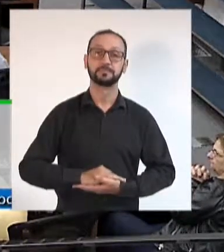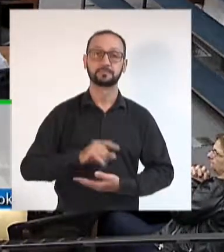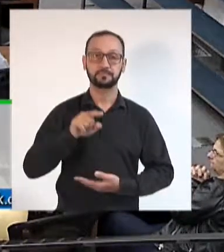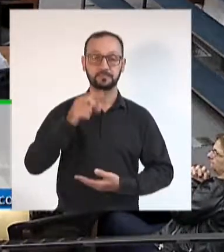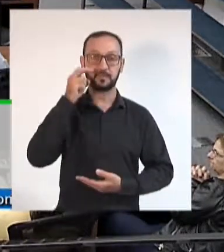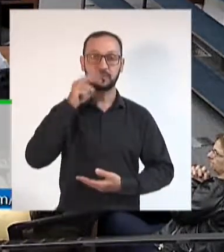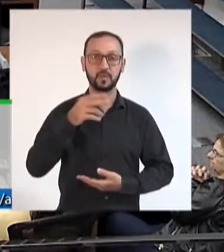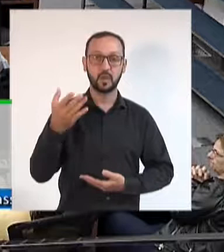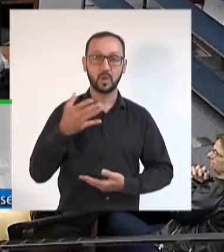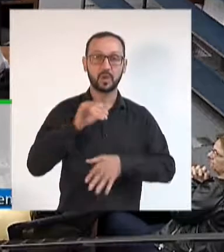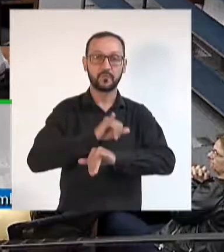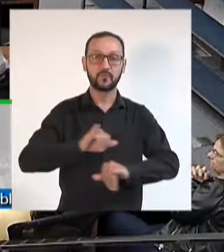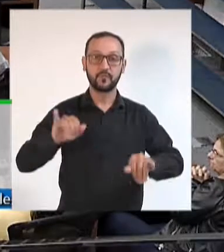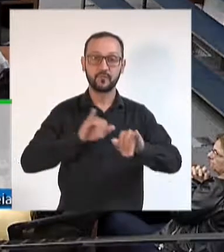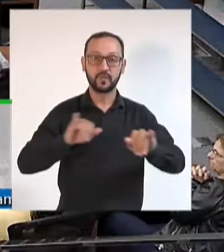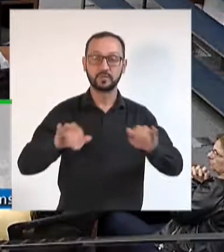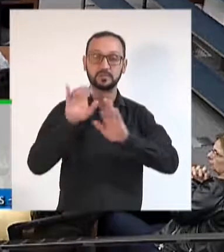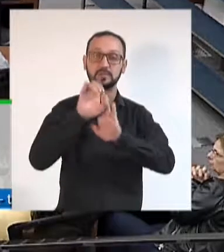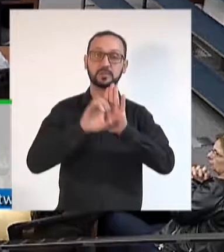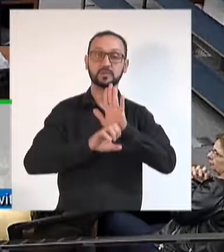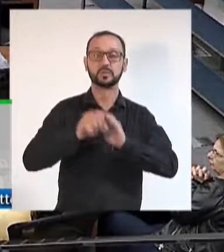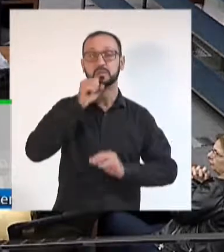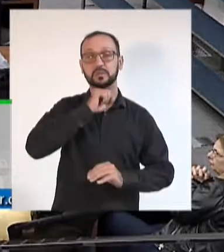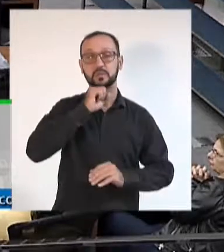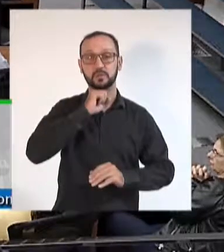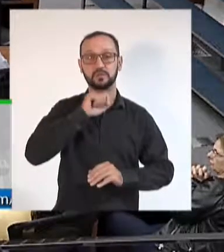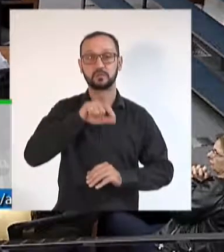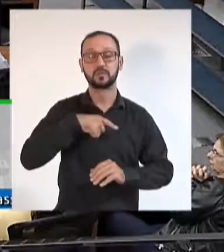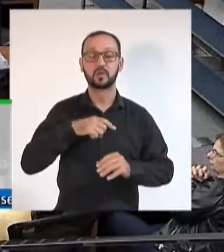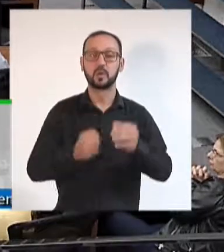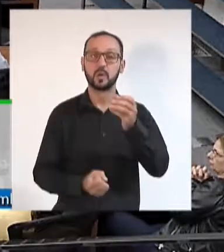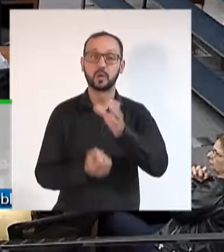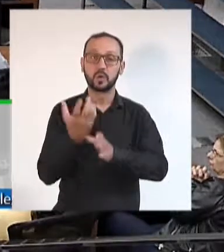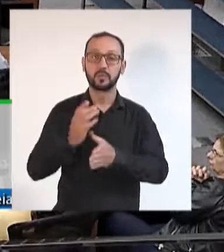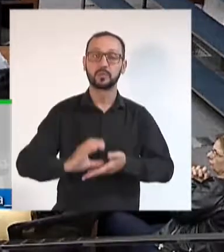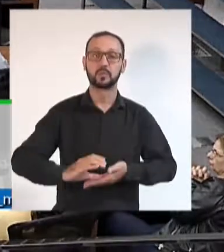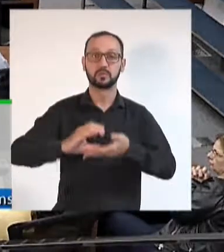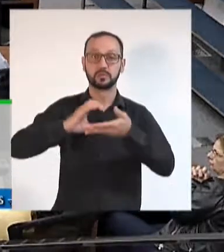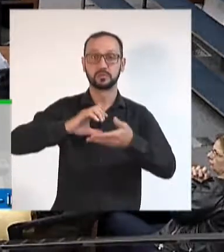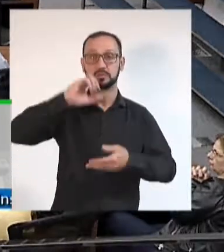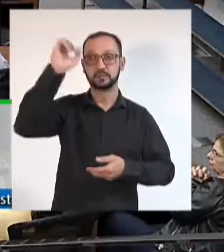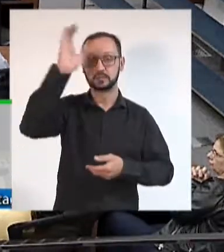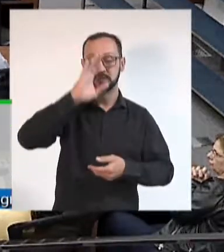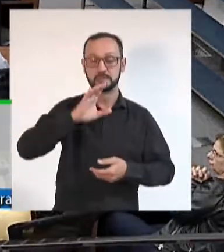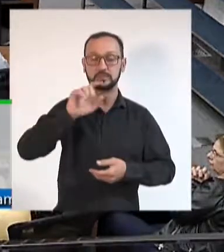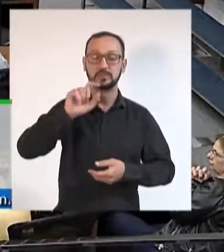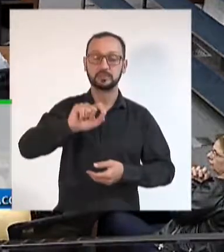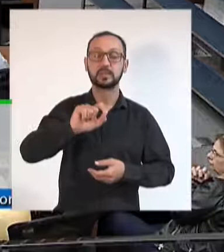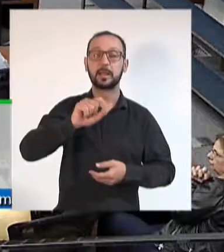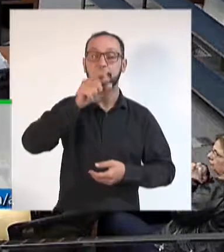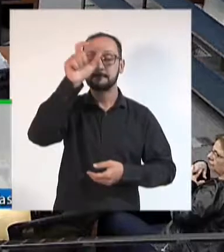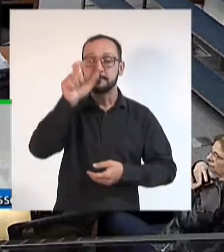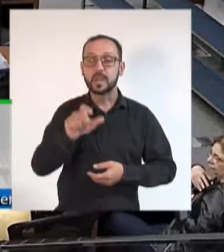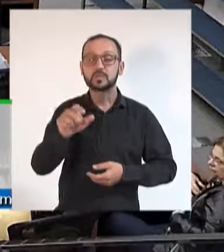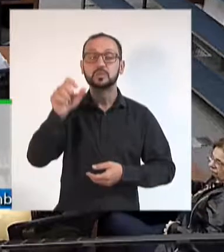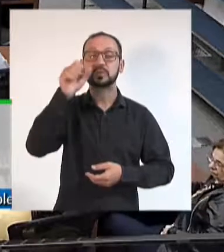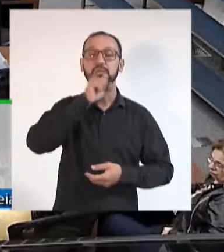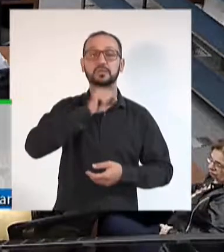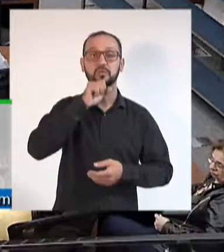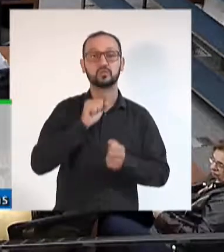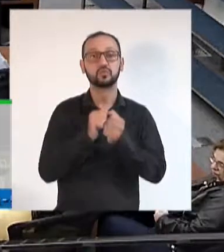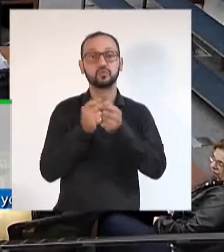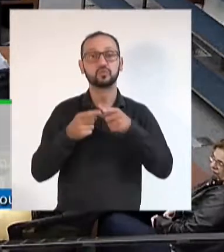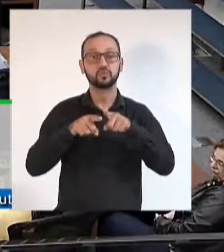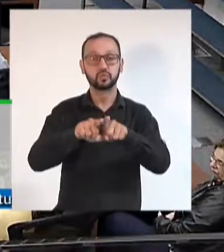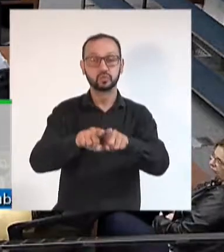Você ouviu o Boletim Estatuto do Idoso, uma realização do Conselho Nacional dos Direitos da Pessoa Idosa, em parceria